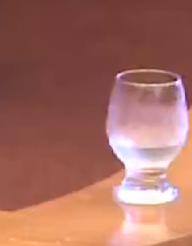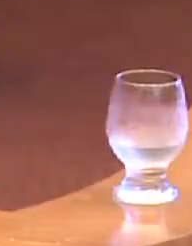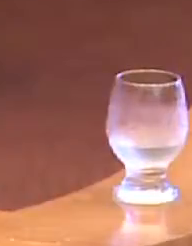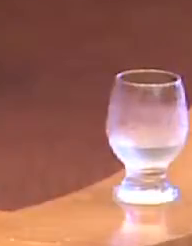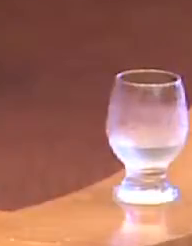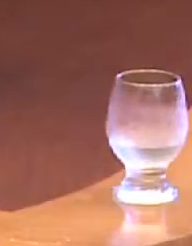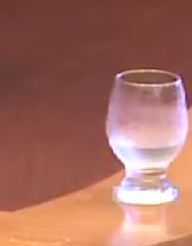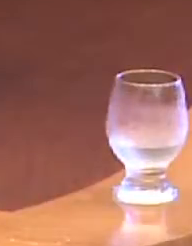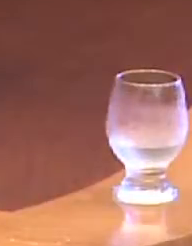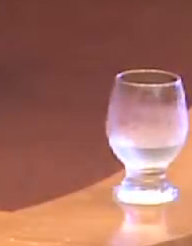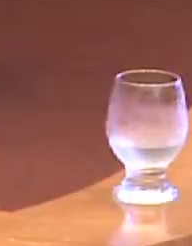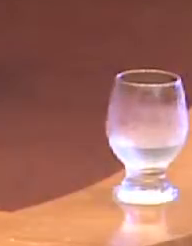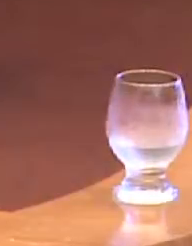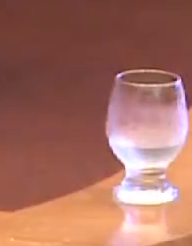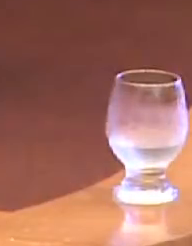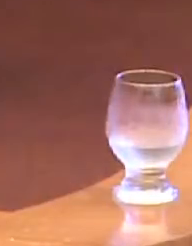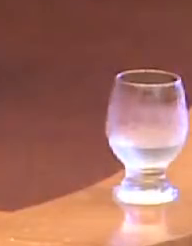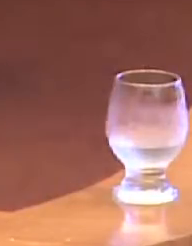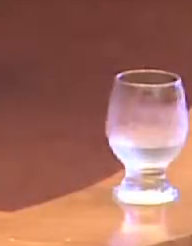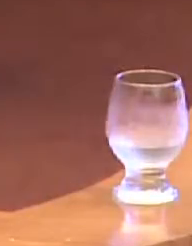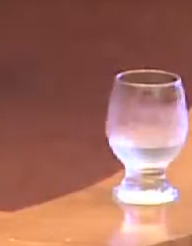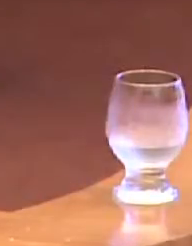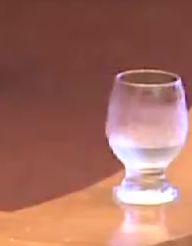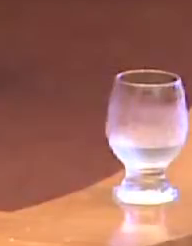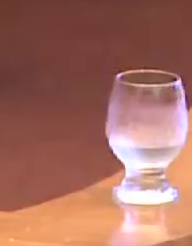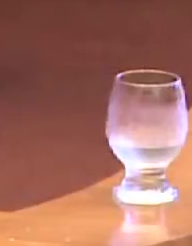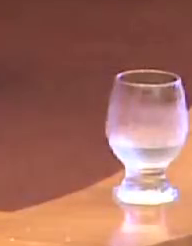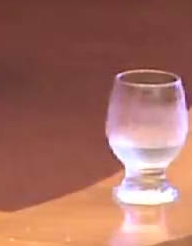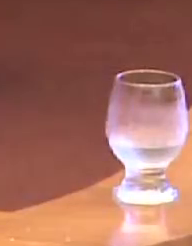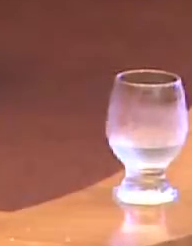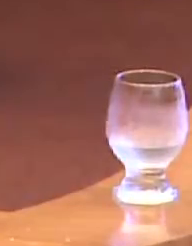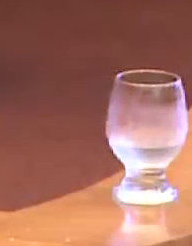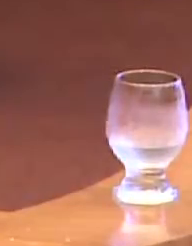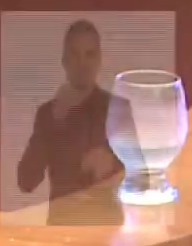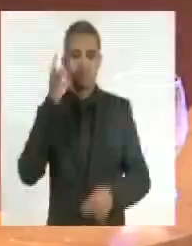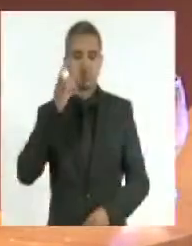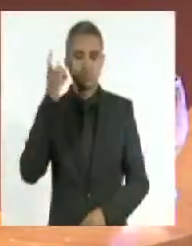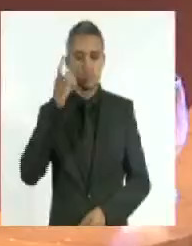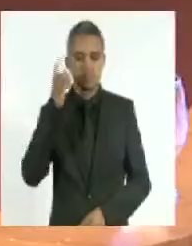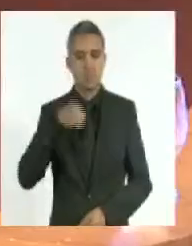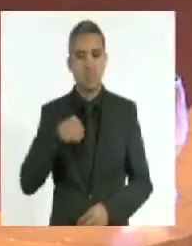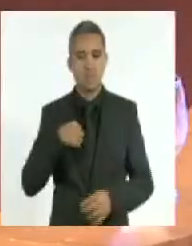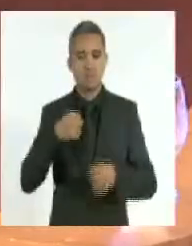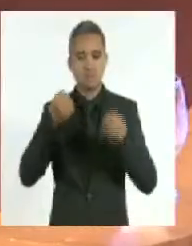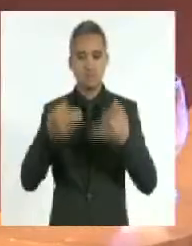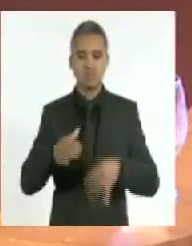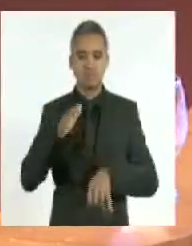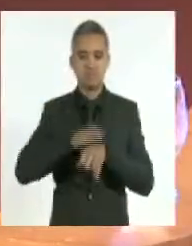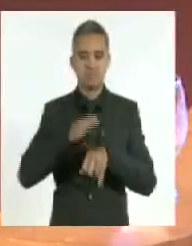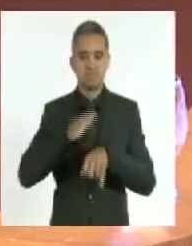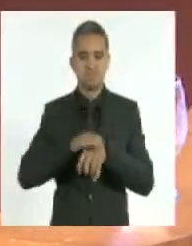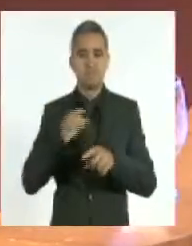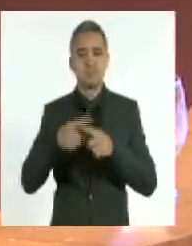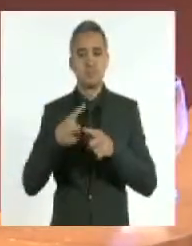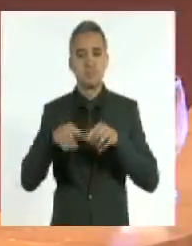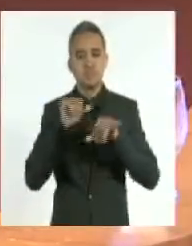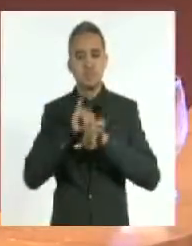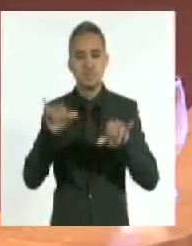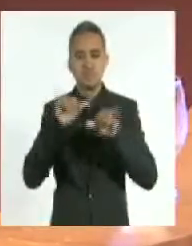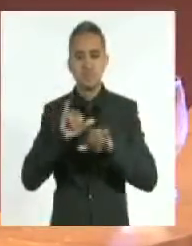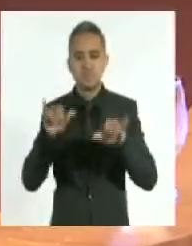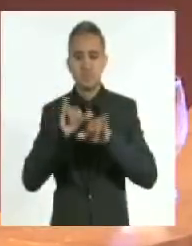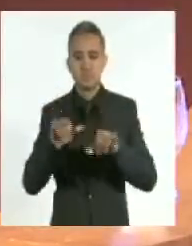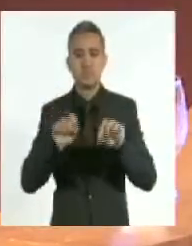A maior obra anunciada no governo federal aqui foi a refinaria, fechada. E eu fui para lá, passar sede e